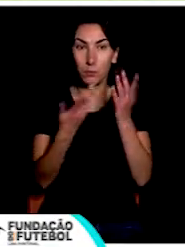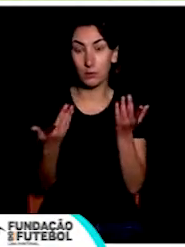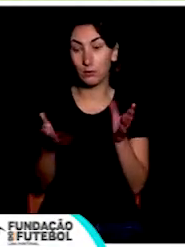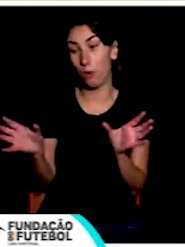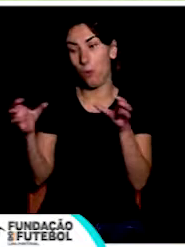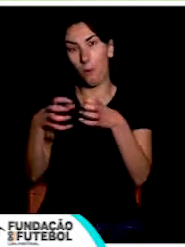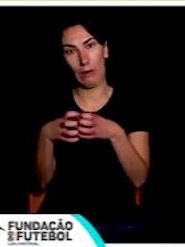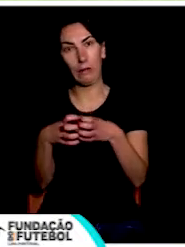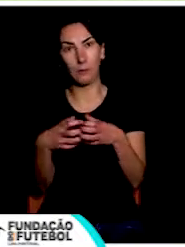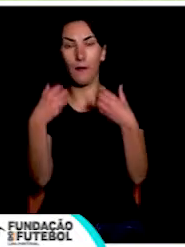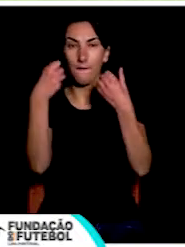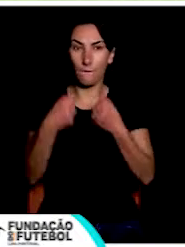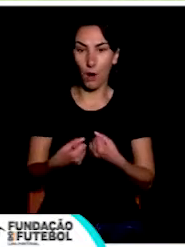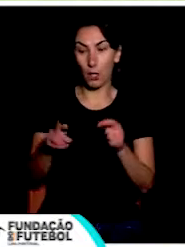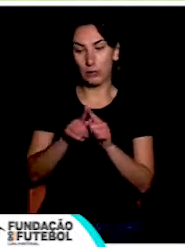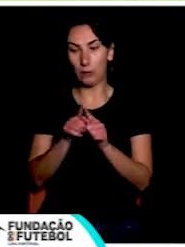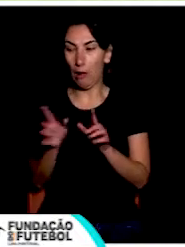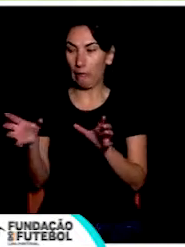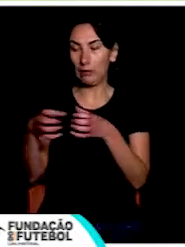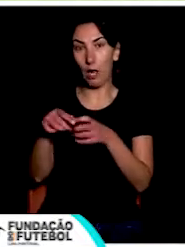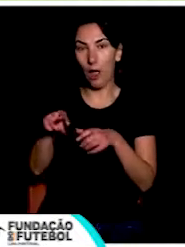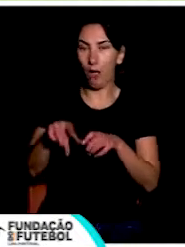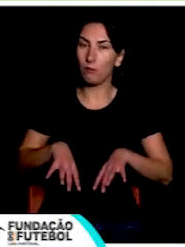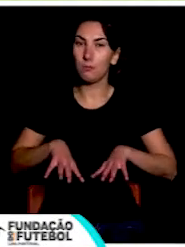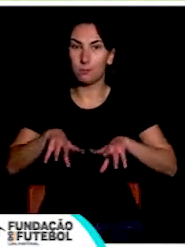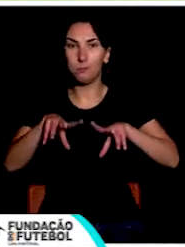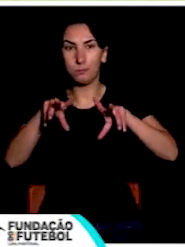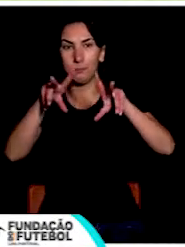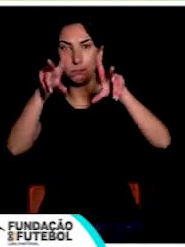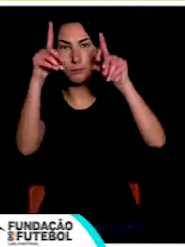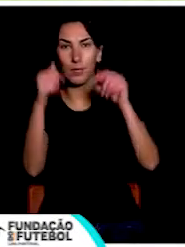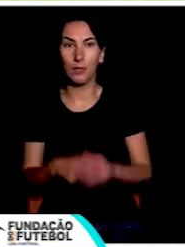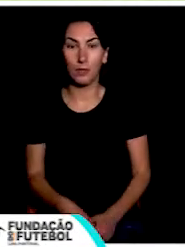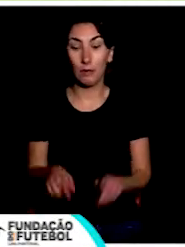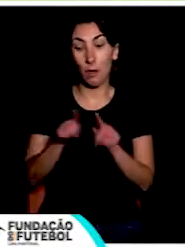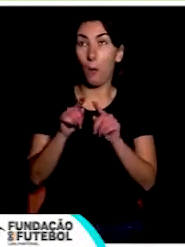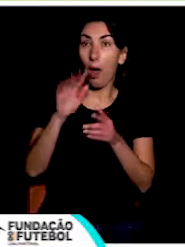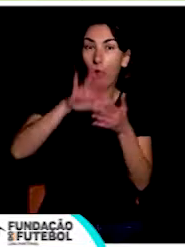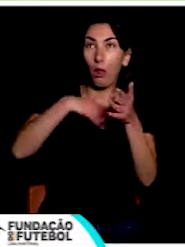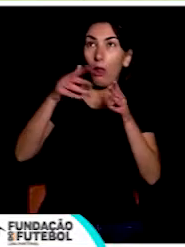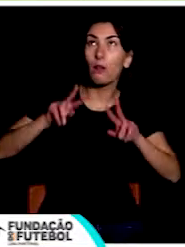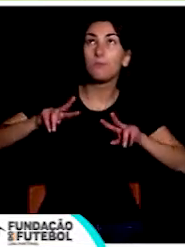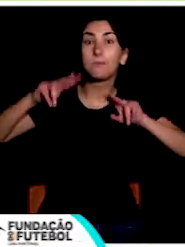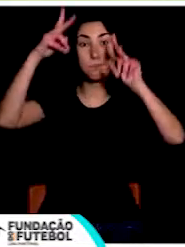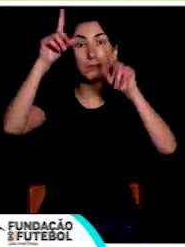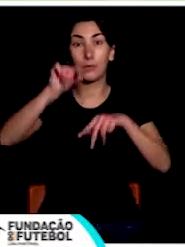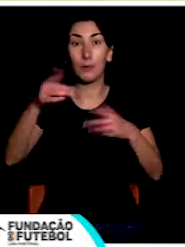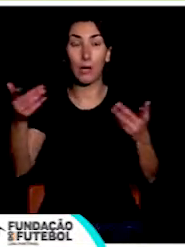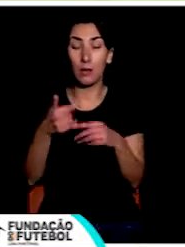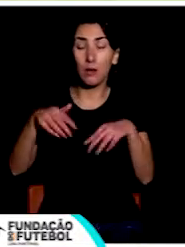equipe sabemos que é muito forte, uma equipe que vem numa crescente também muito boa, tá acima da tabela também, tá lá em